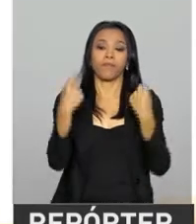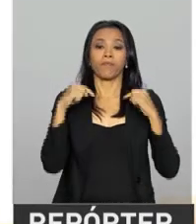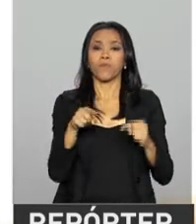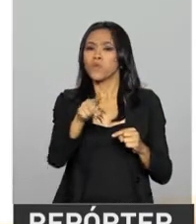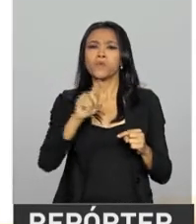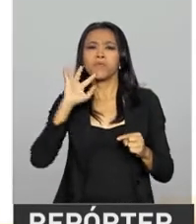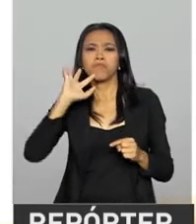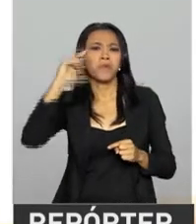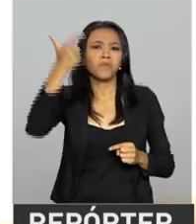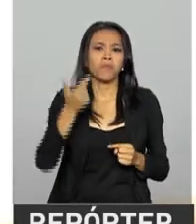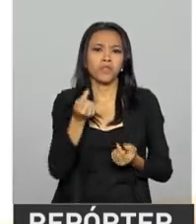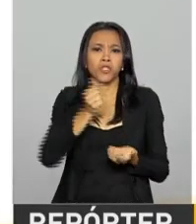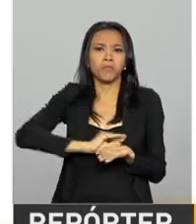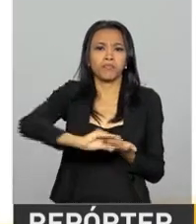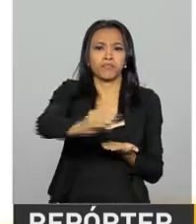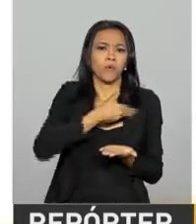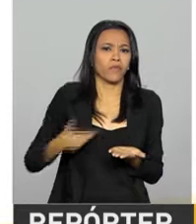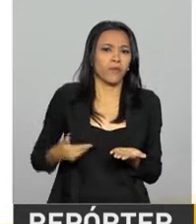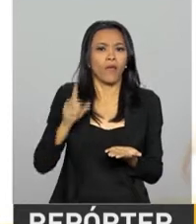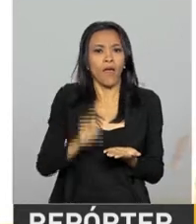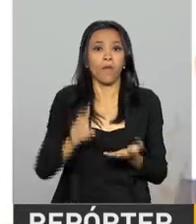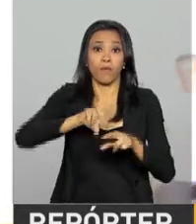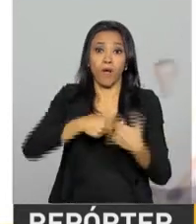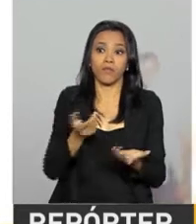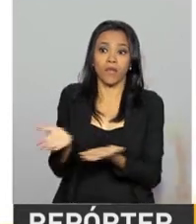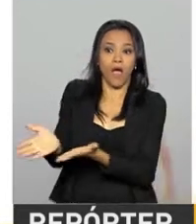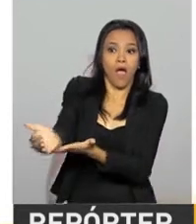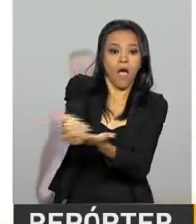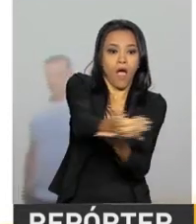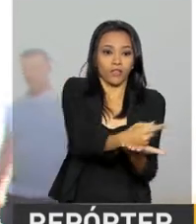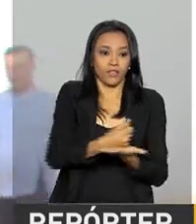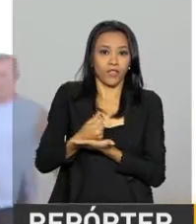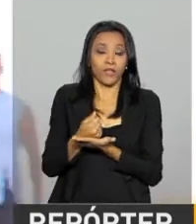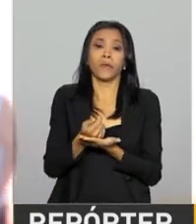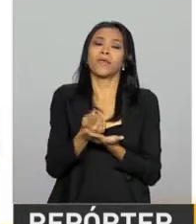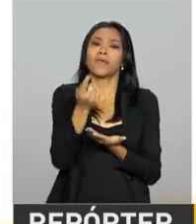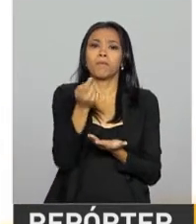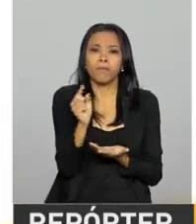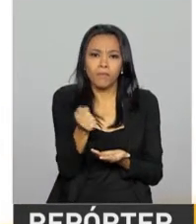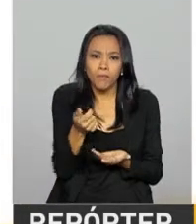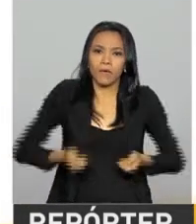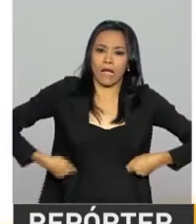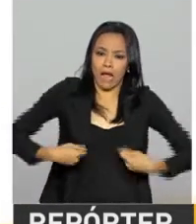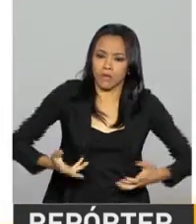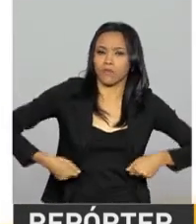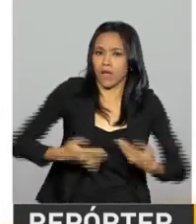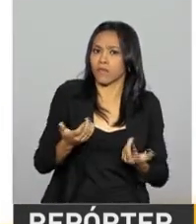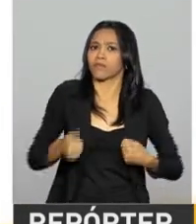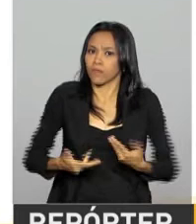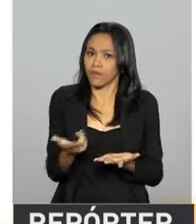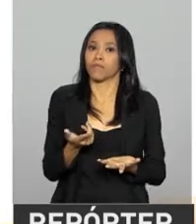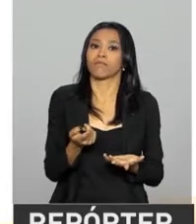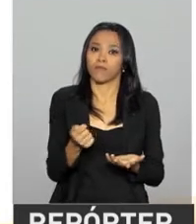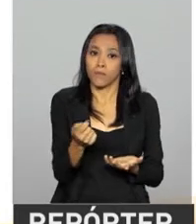a liberar os recursos foi uma combinação de uma maior receita e uma menor despesa em 2017. Do lado da receita, o